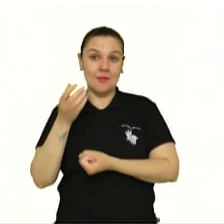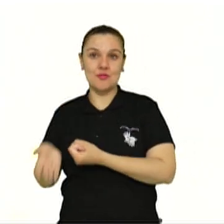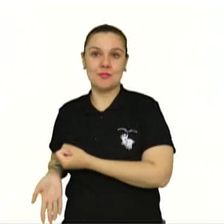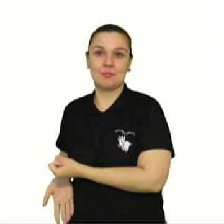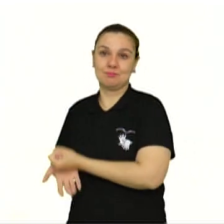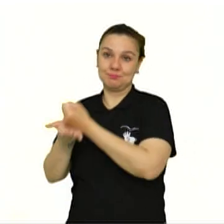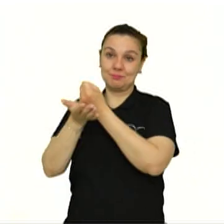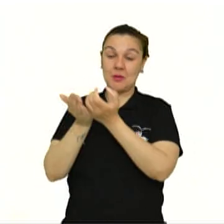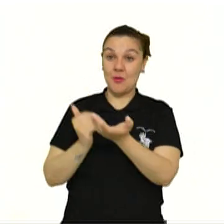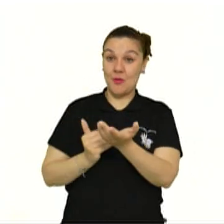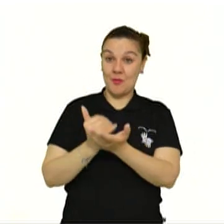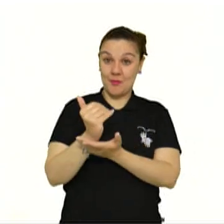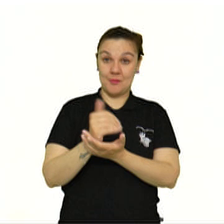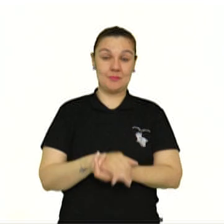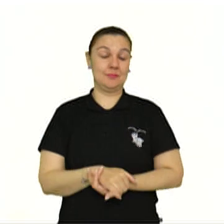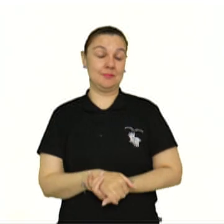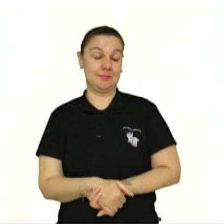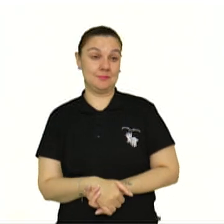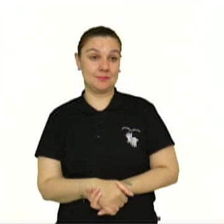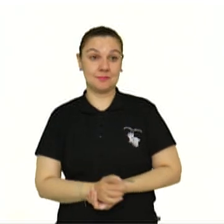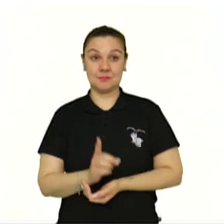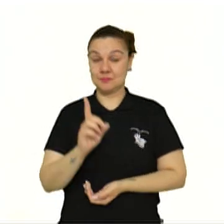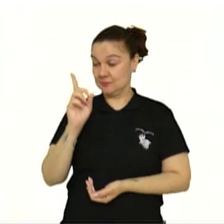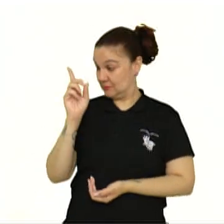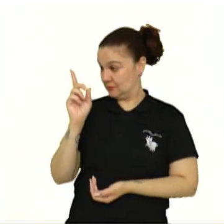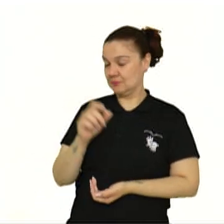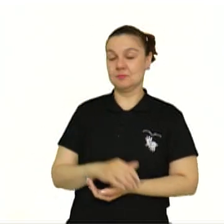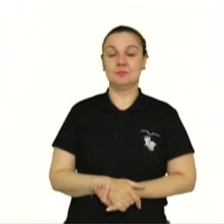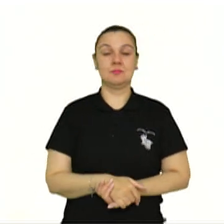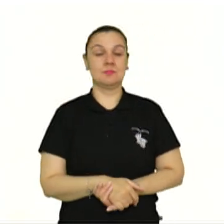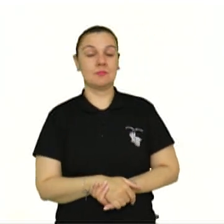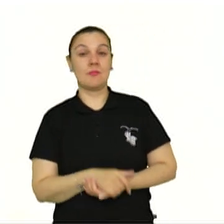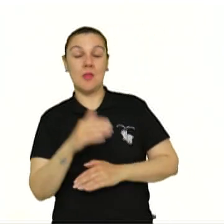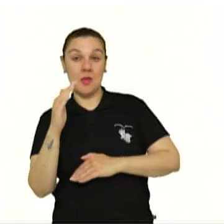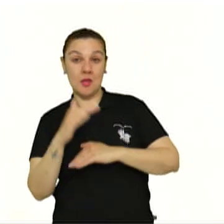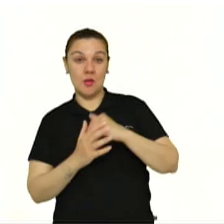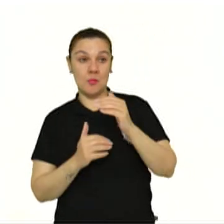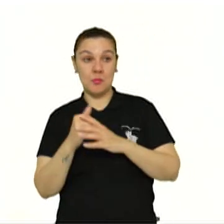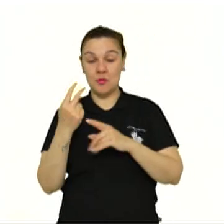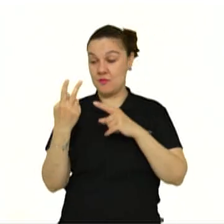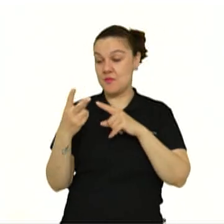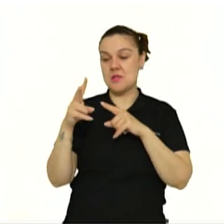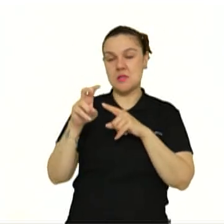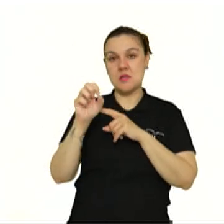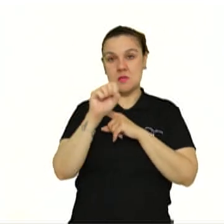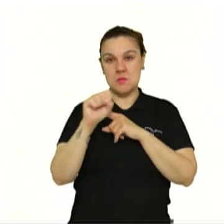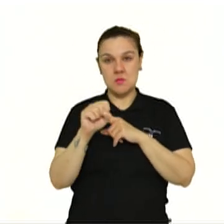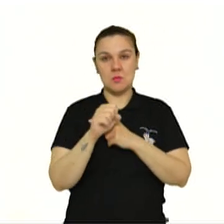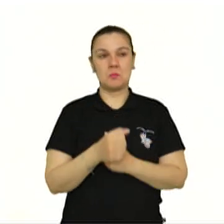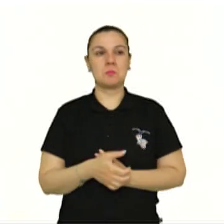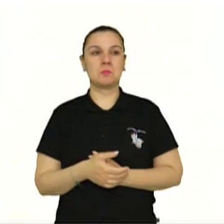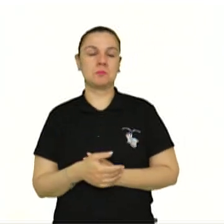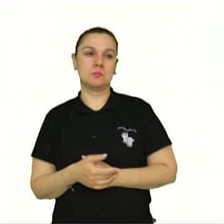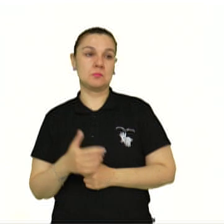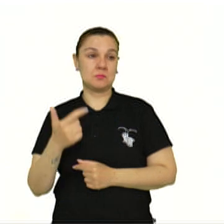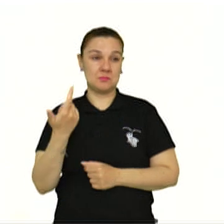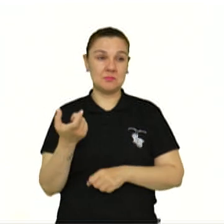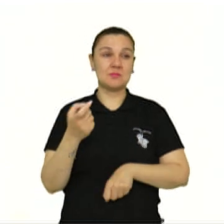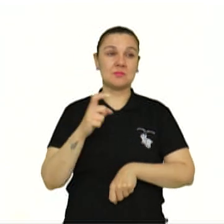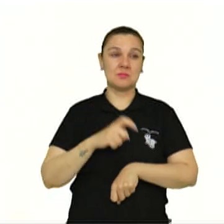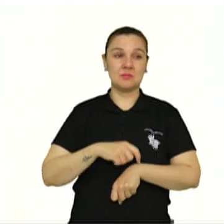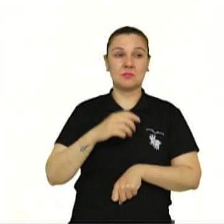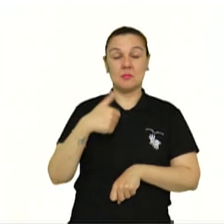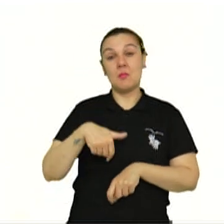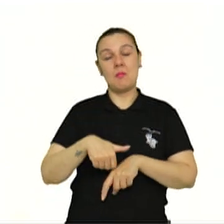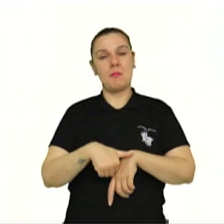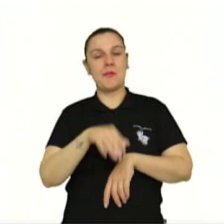serviço. Tá? Então aqui, né, no profissional, ele tem 25 segundos. No amador, não tem esse tempo, mas vai mais do